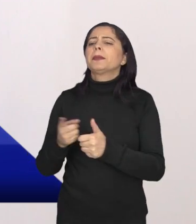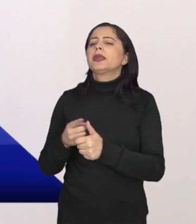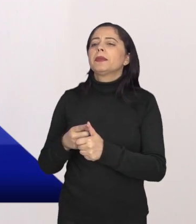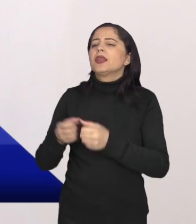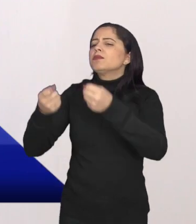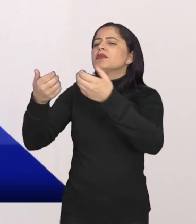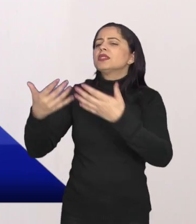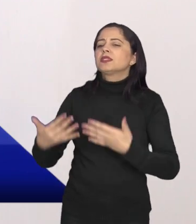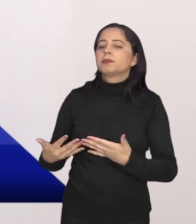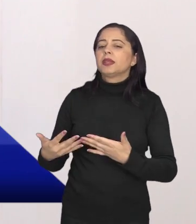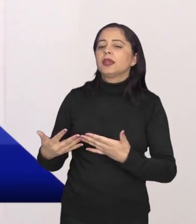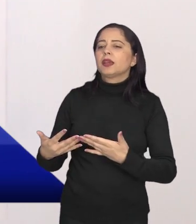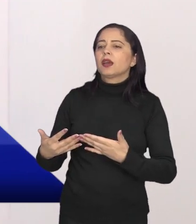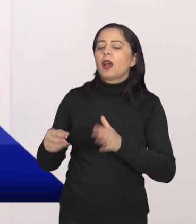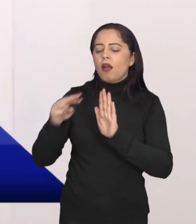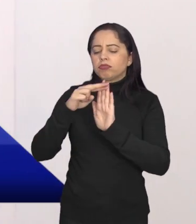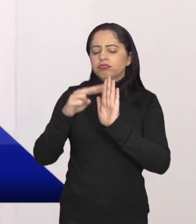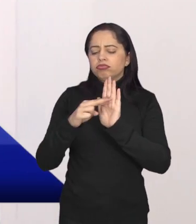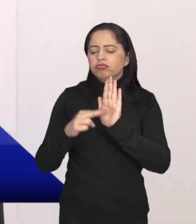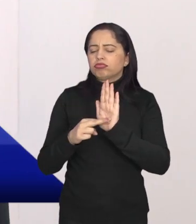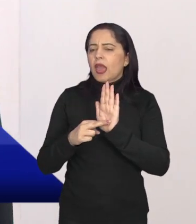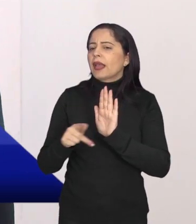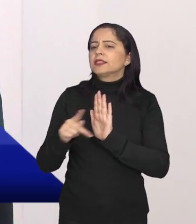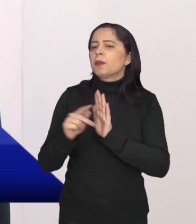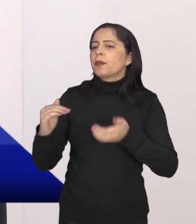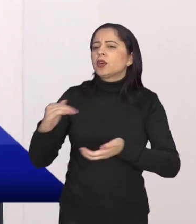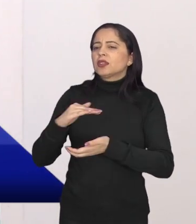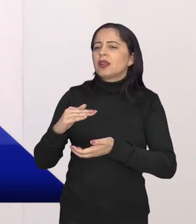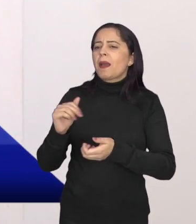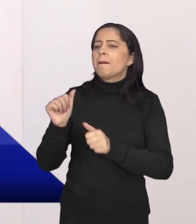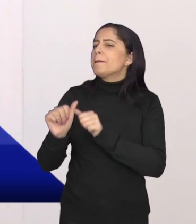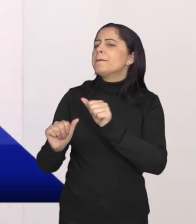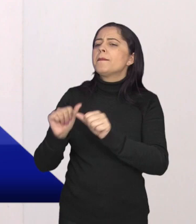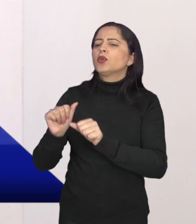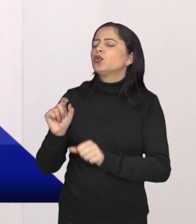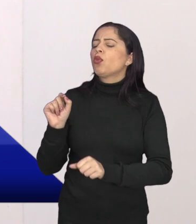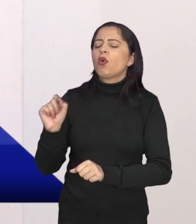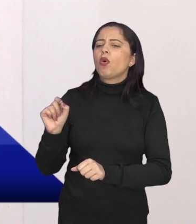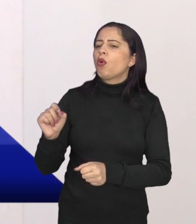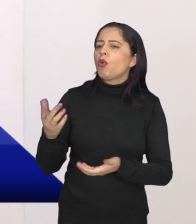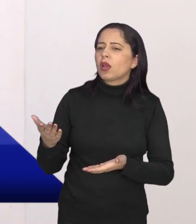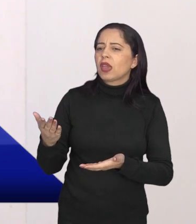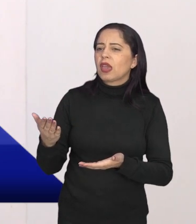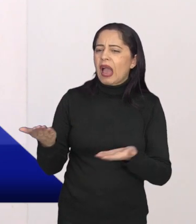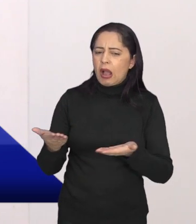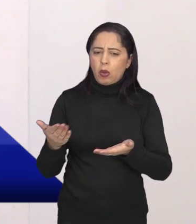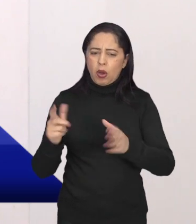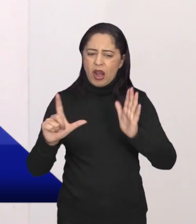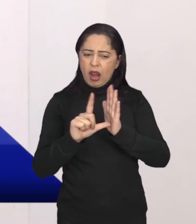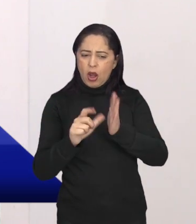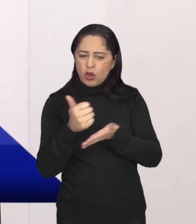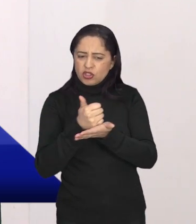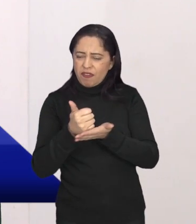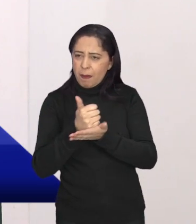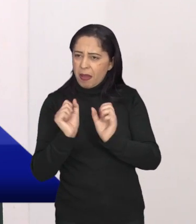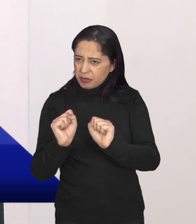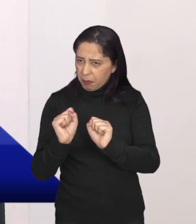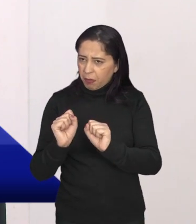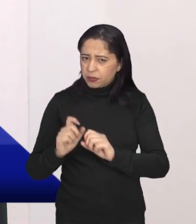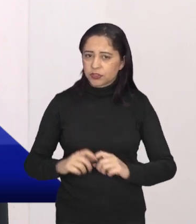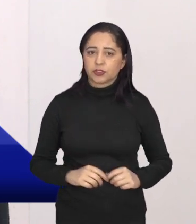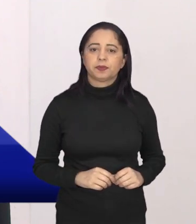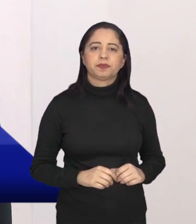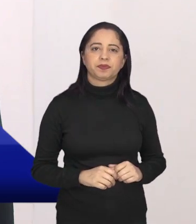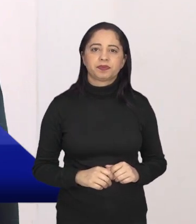queria que vocês ficassem sobre essa nova medida né o que de fato muda com a possibilidade das Farmácias realizarem Esses exames